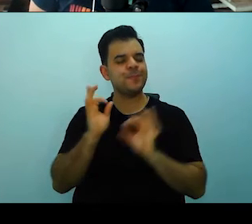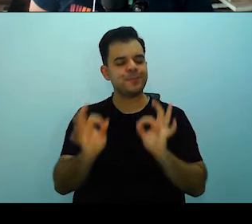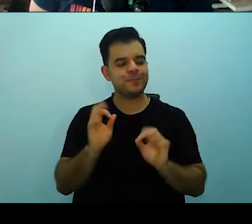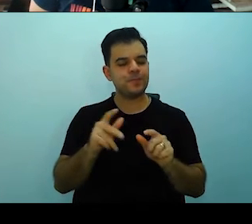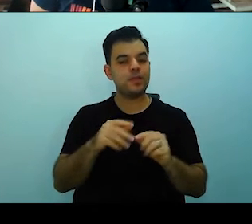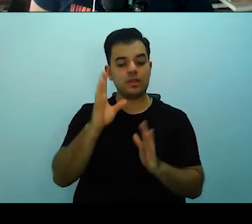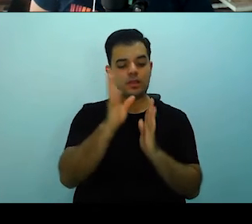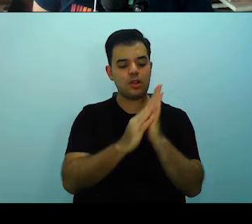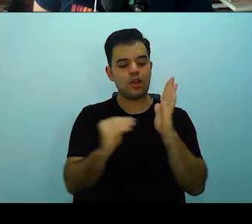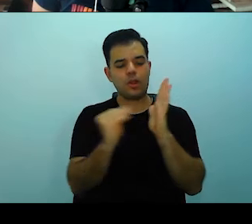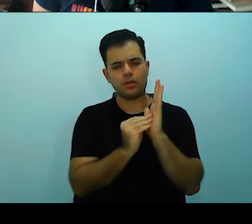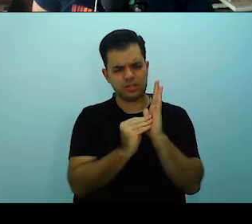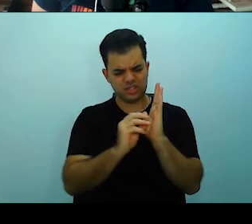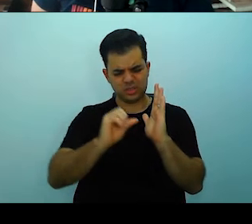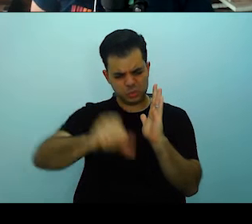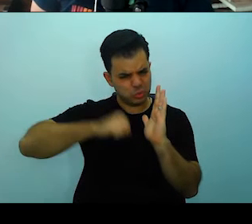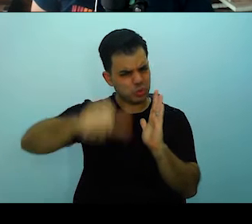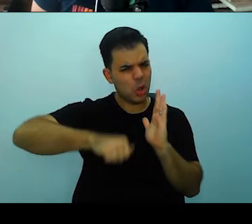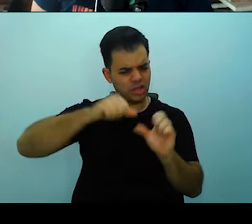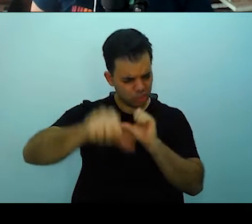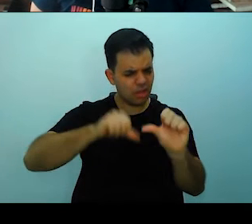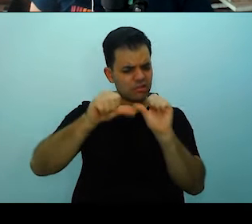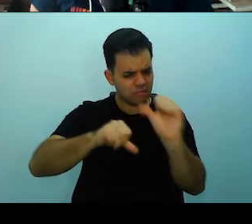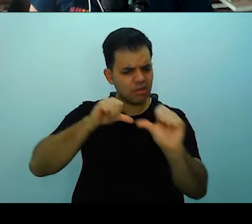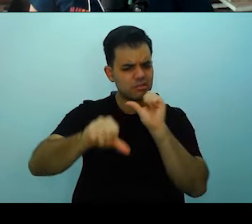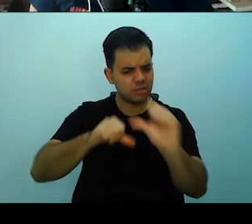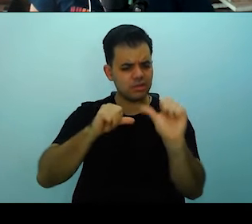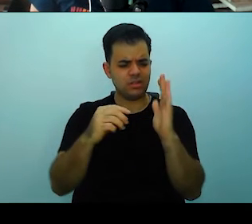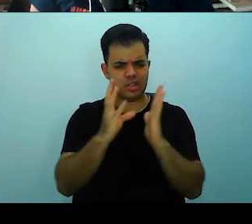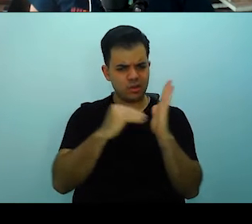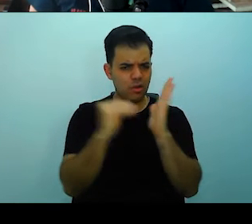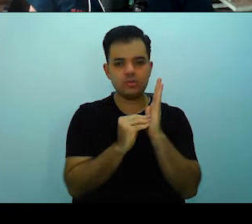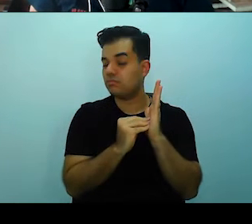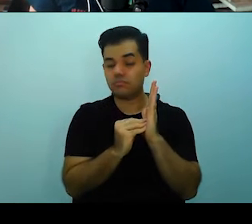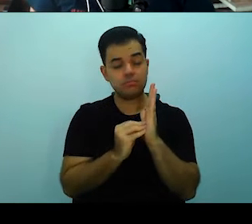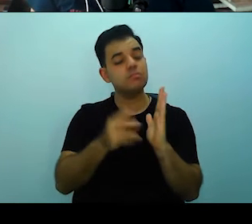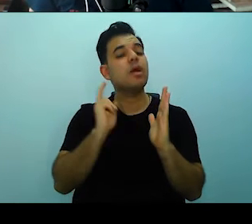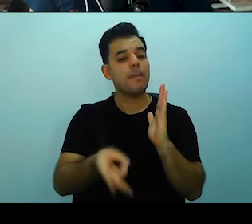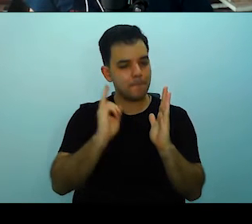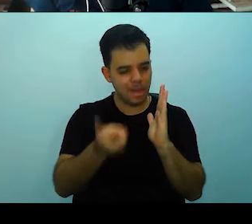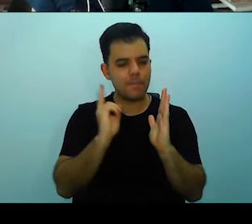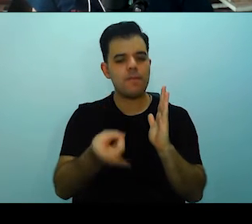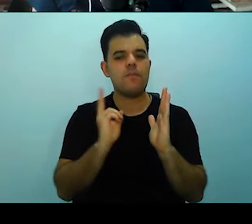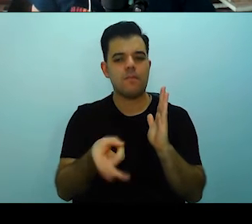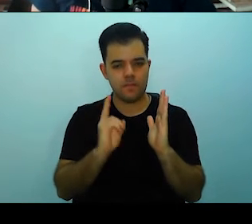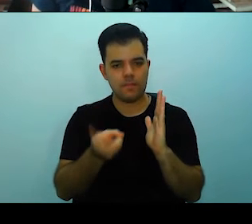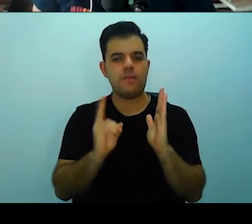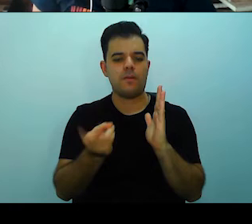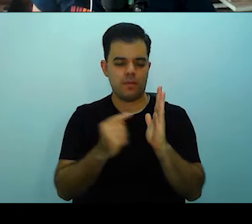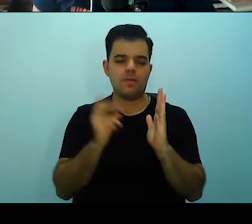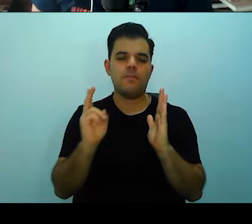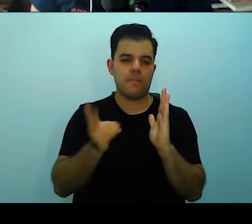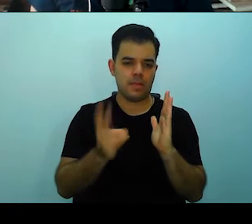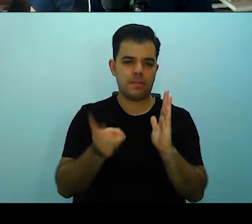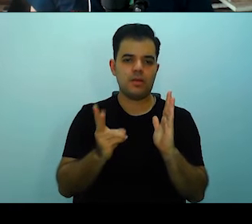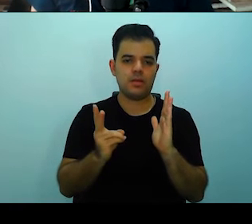a lógica ela se mantém. Então, ela é o aspecto mais relevante no ensino da programação, porque é